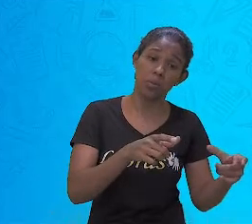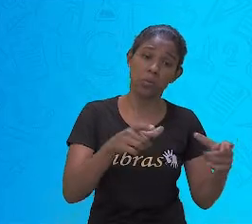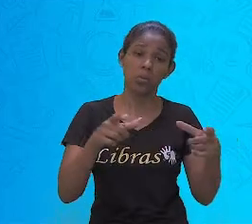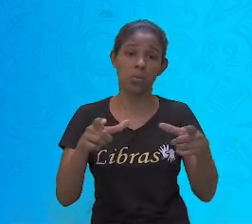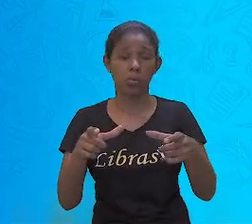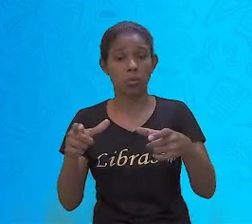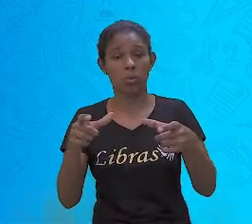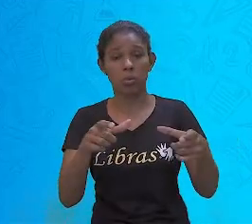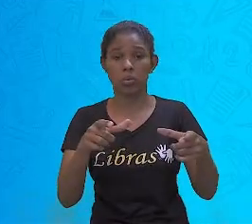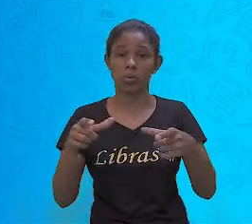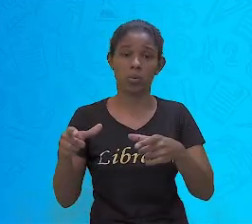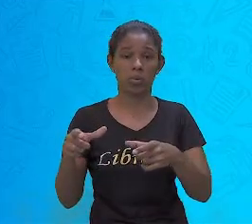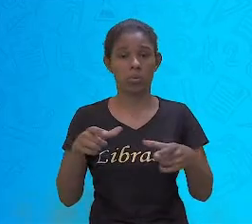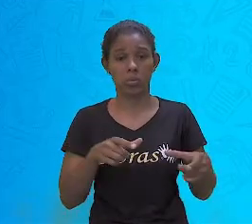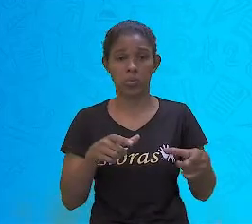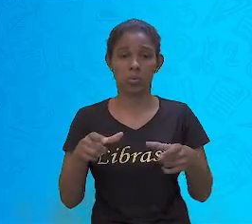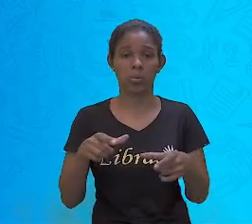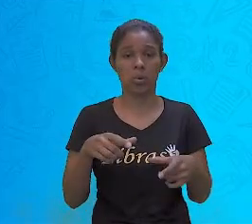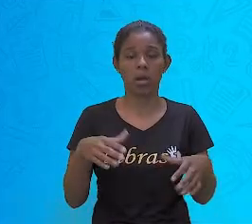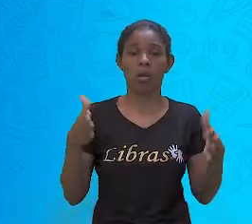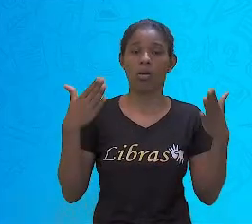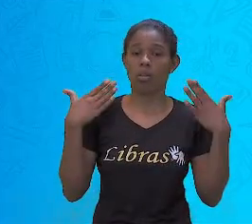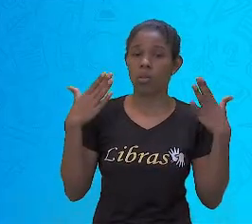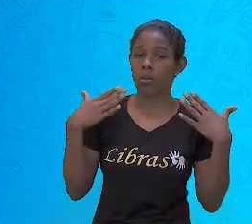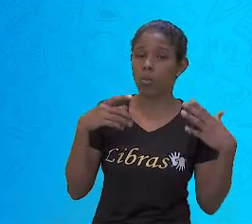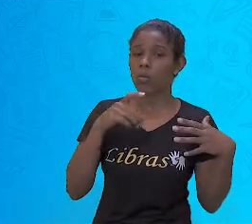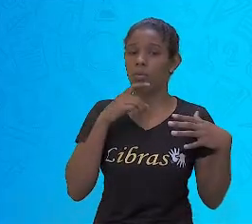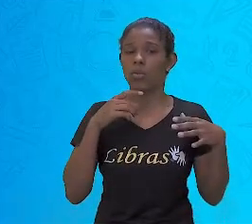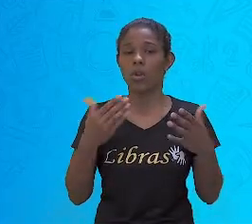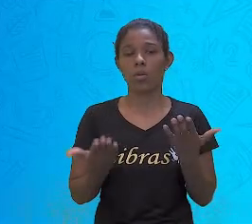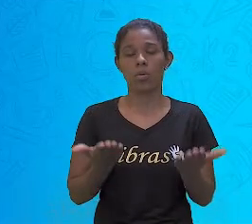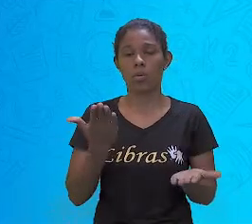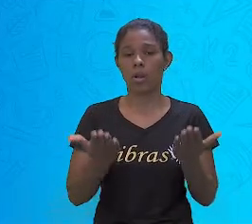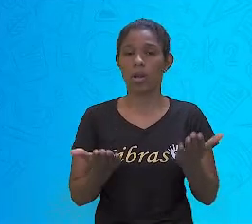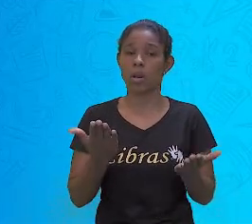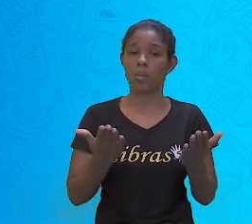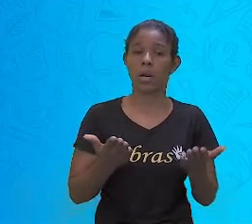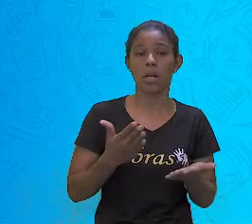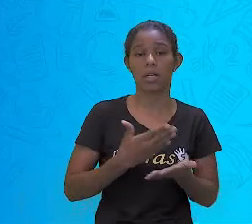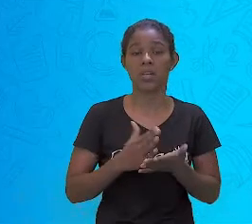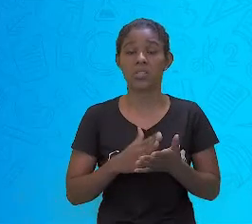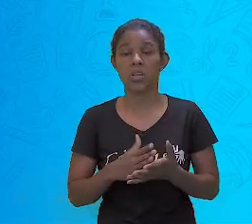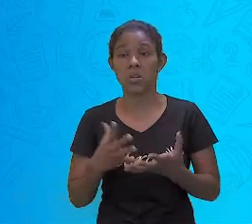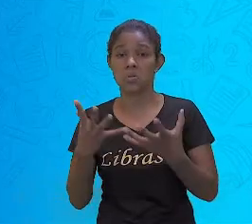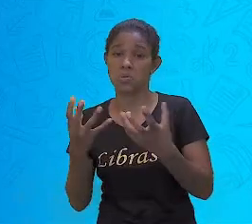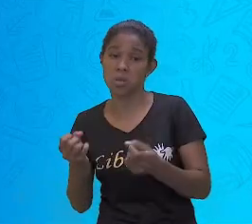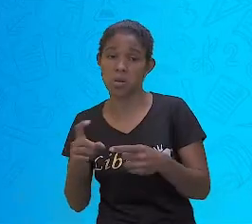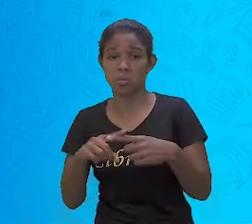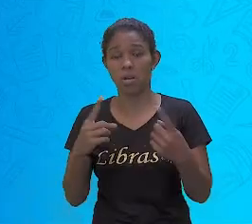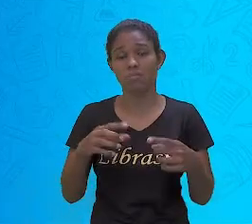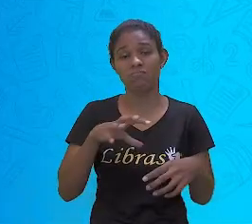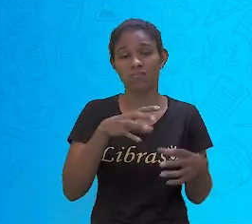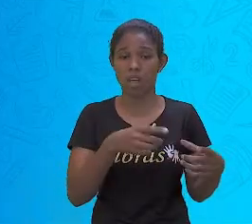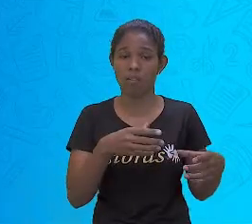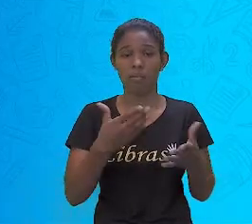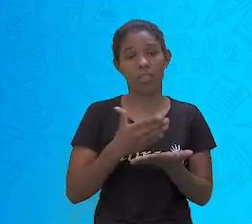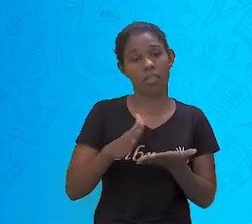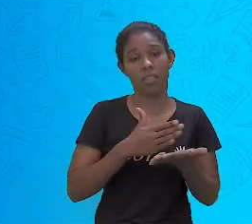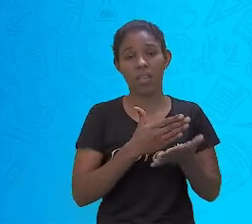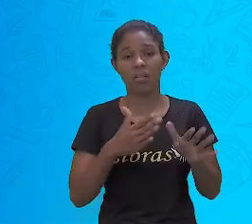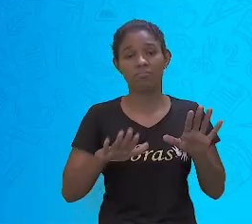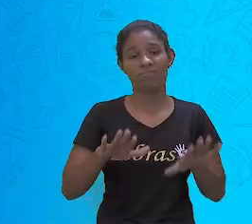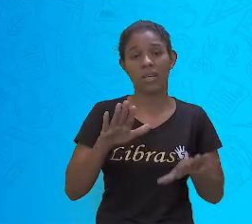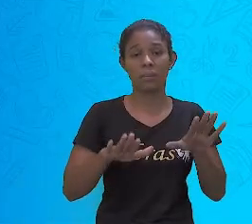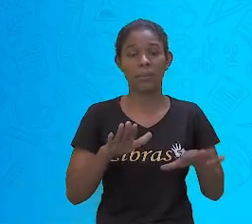no litoral e tropical de altitude nos planaltos. A região Sul possui